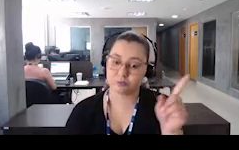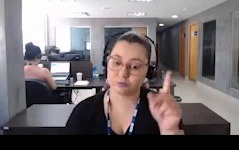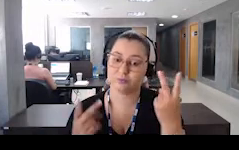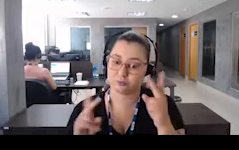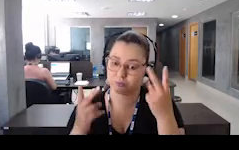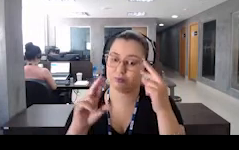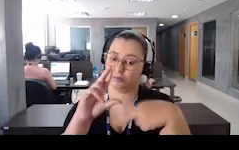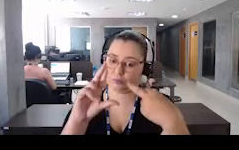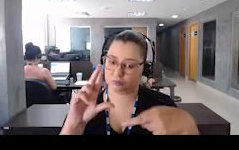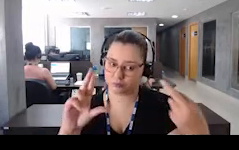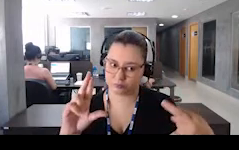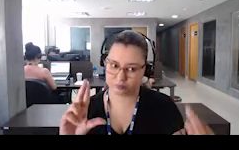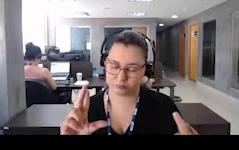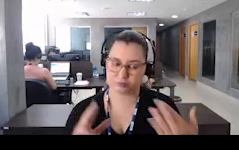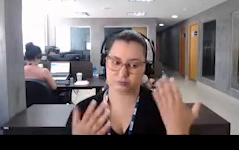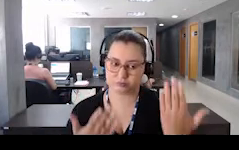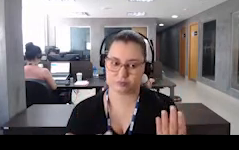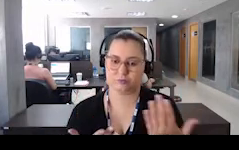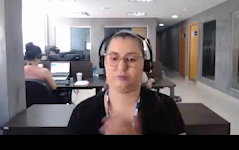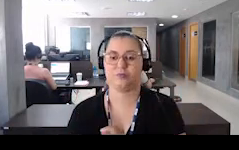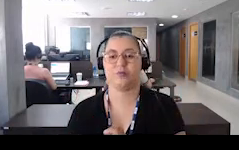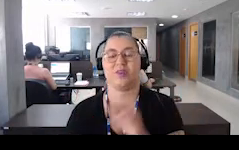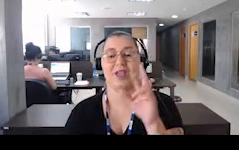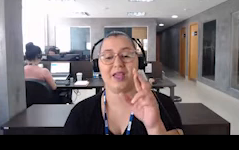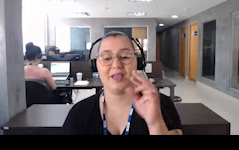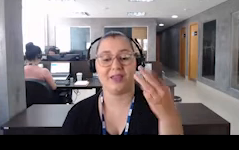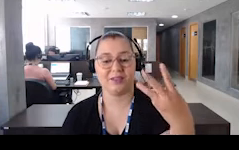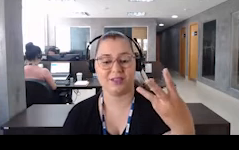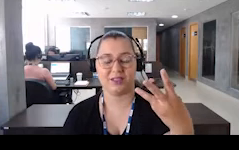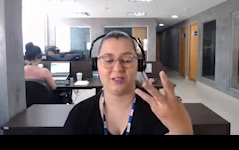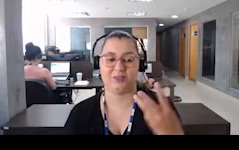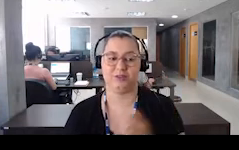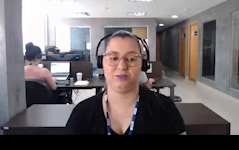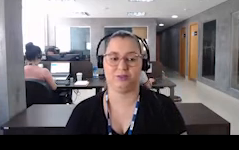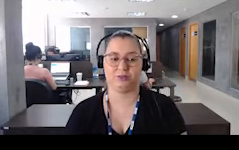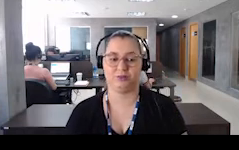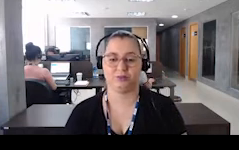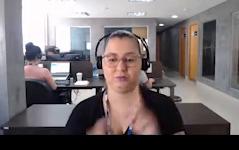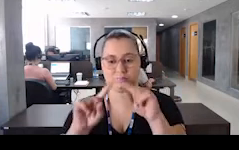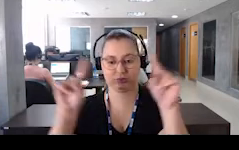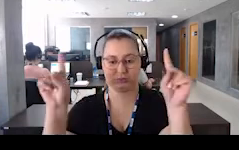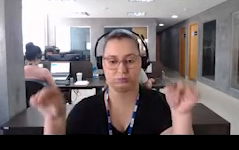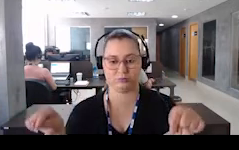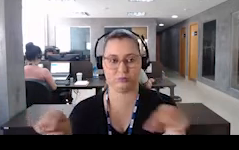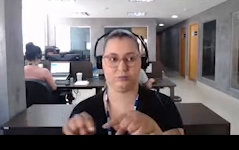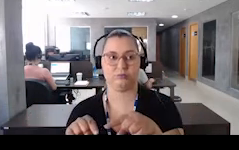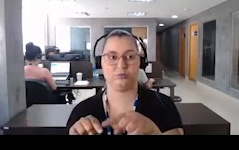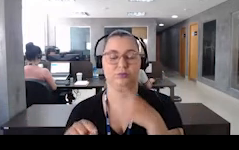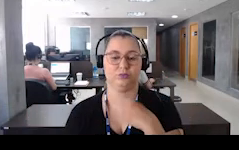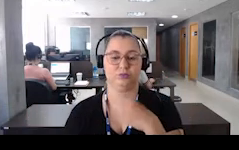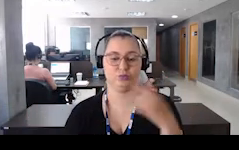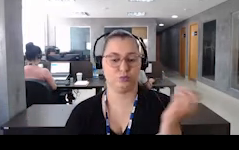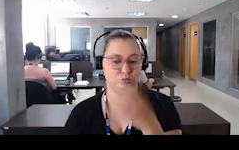esse é o valor da resistência equivalente, né? Então, esse é o valor aqui do R3 no circuito. Então, esse circuito aqui, ó,